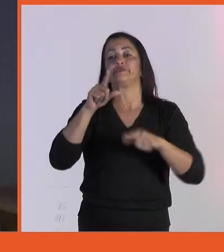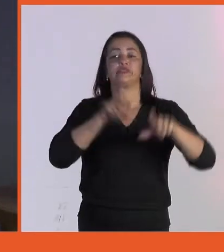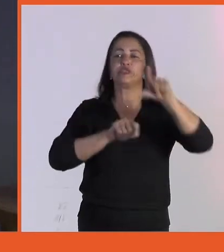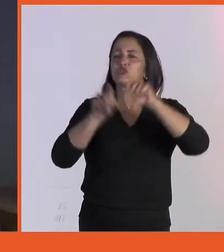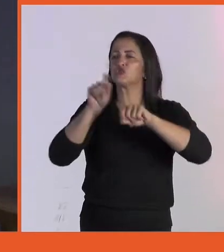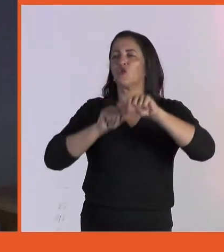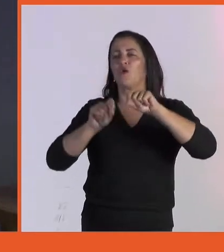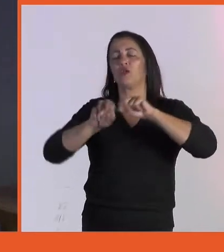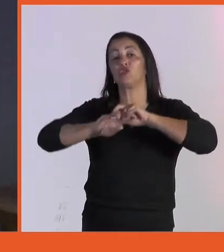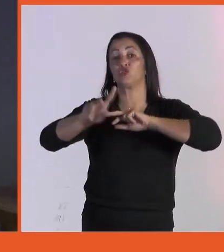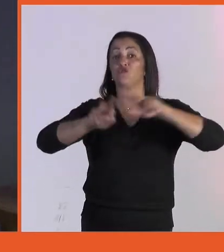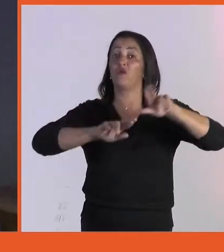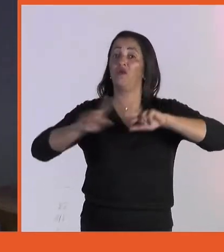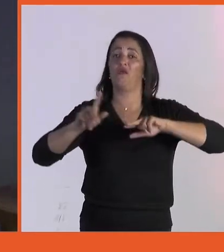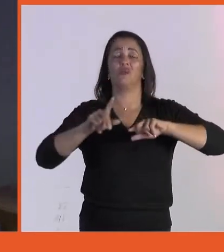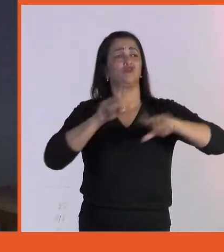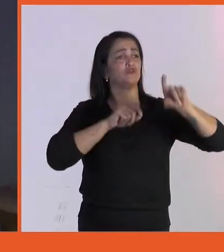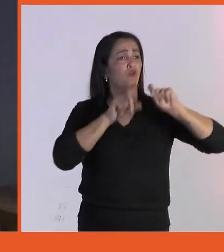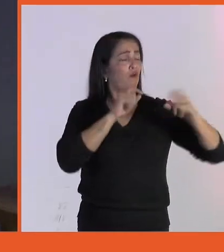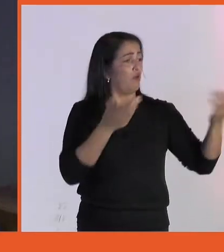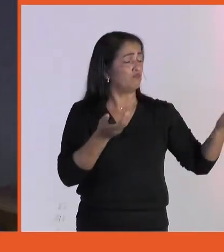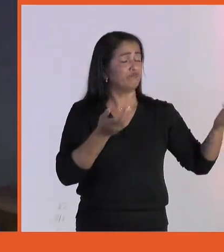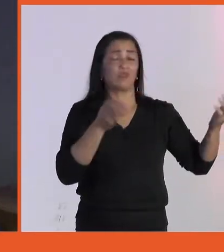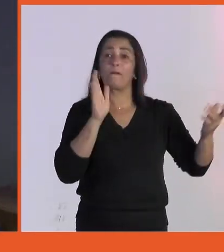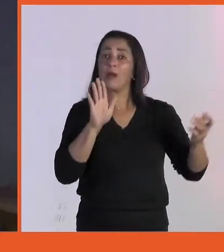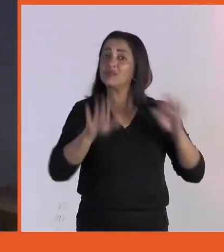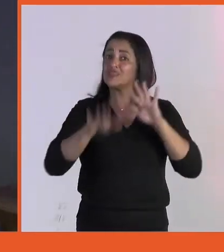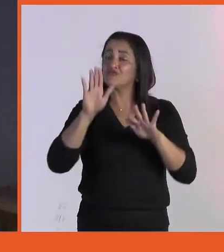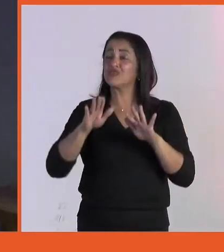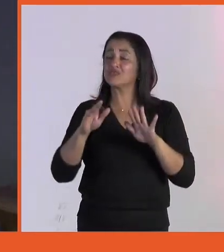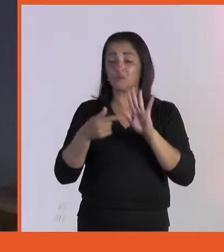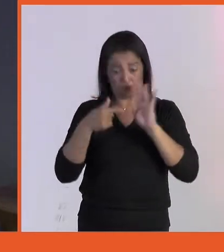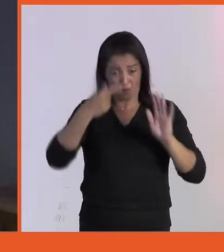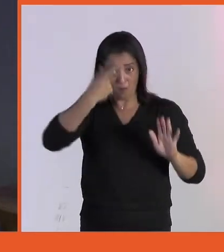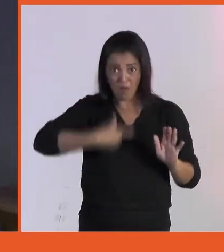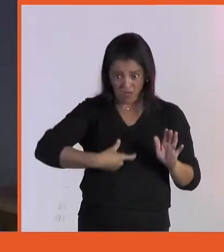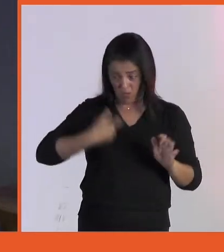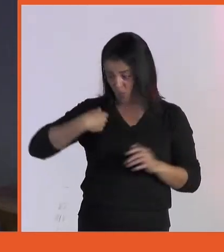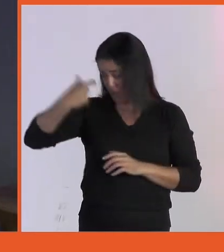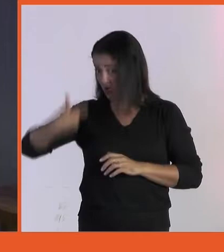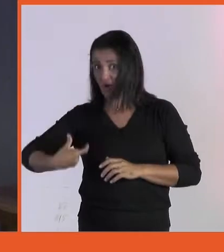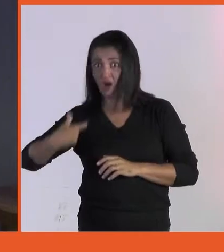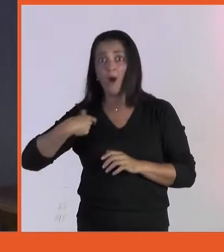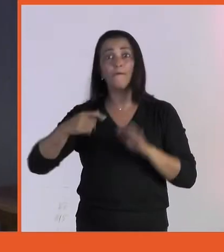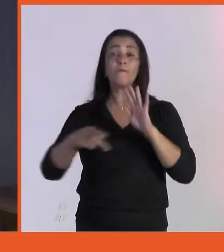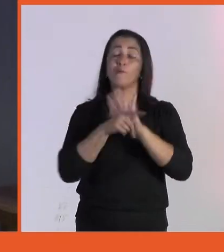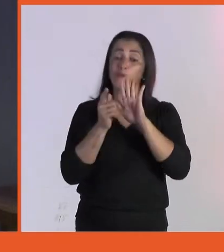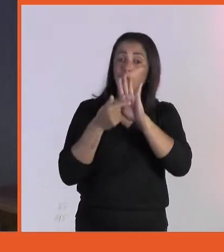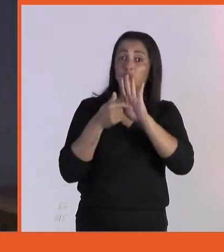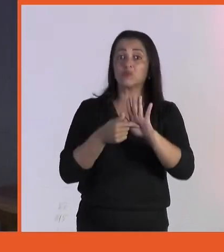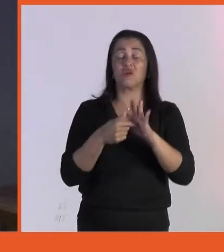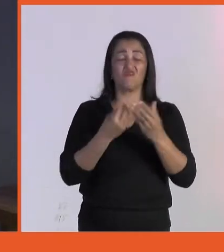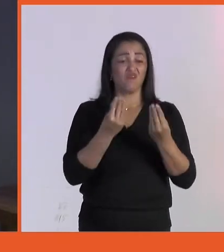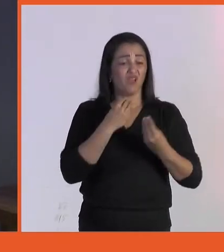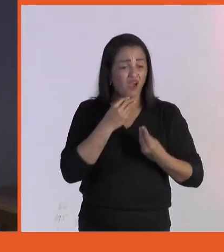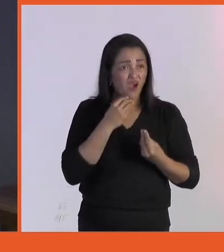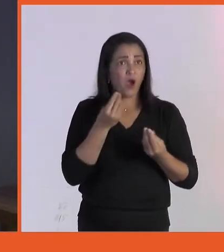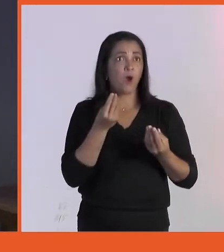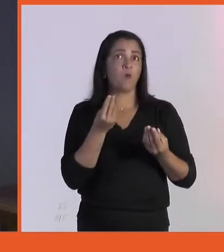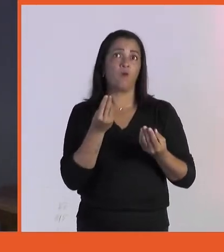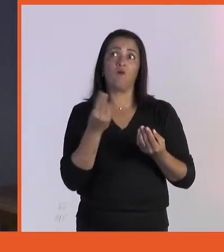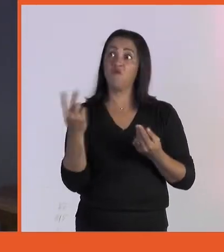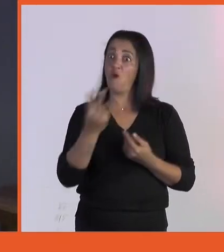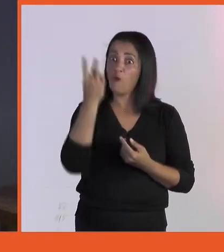pinça o que a gente posta. Mas muitas vezes é mostrar a nossa fragilidade e mostrar os nossos valores, aquilo que a gente